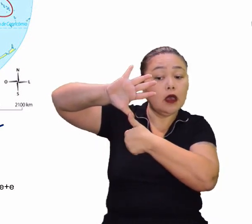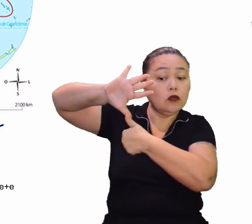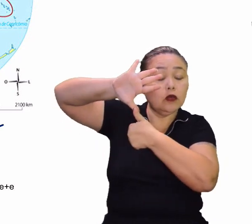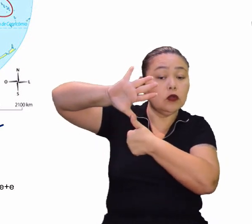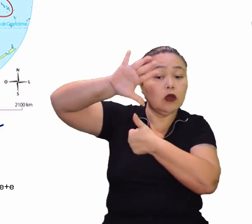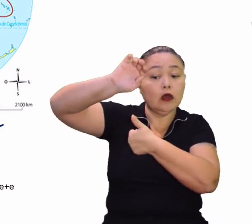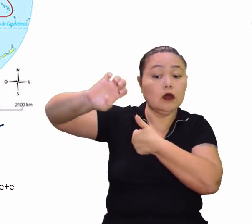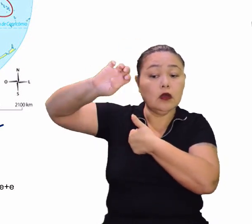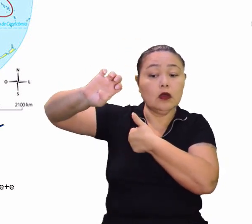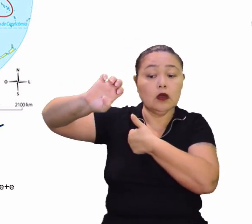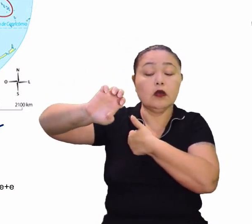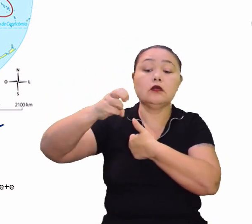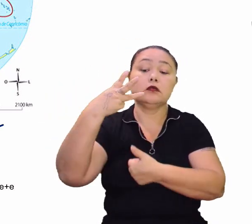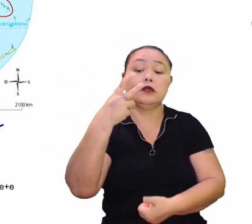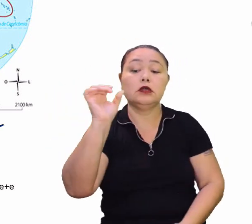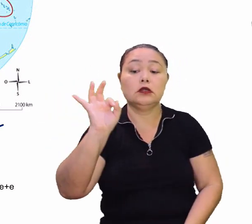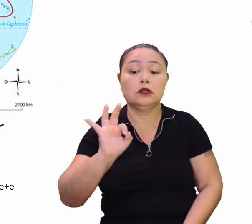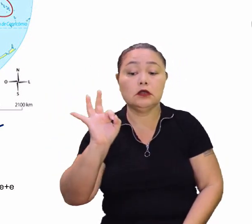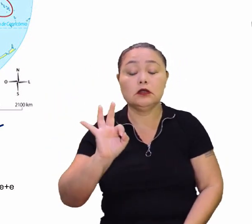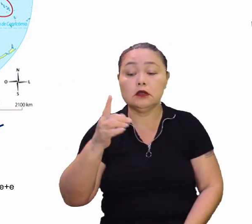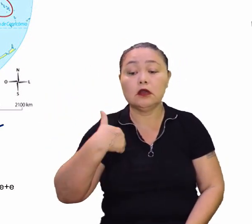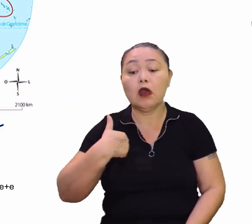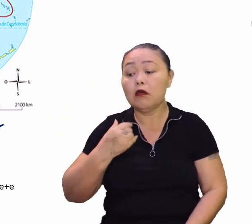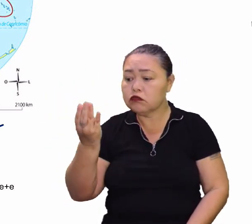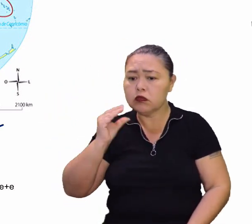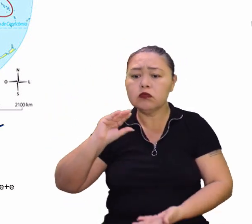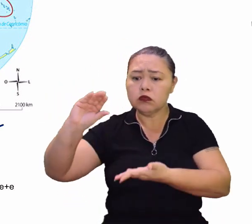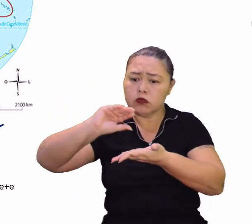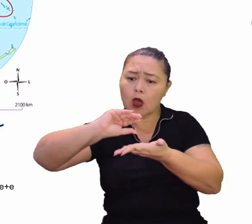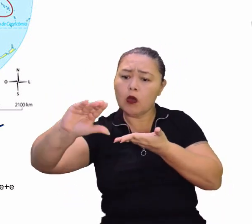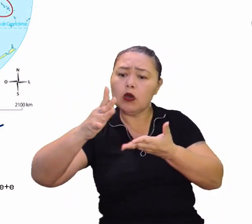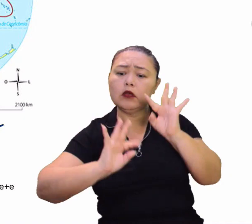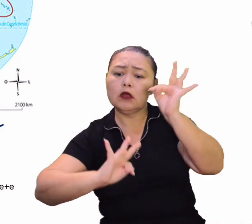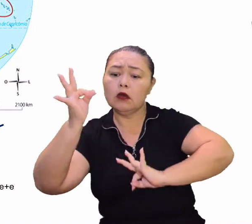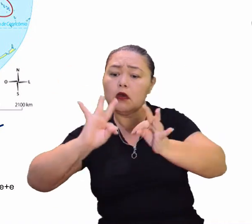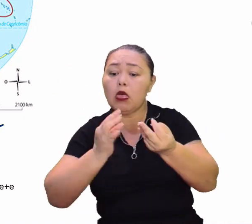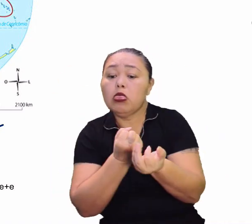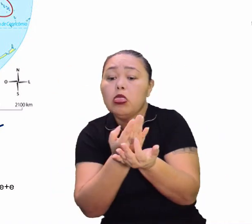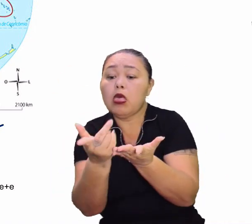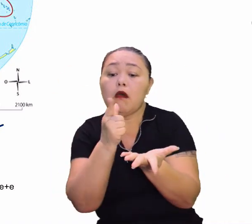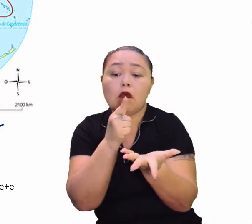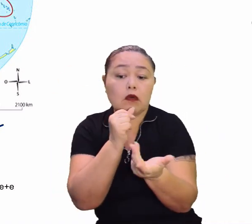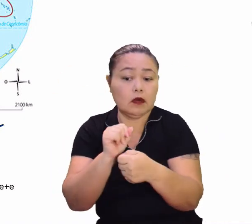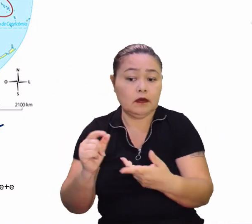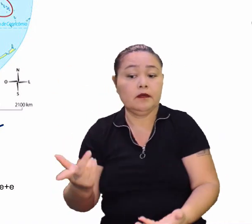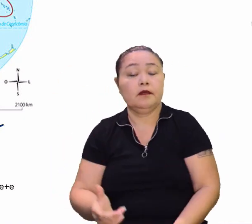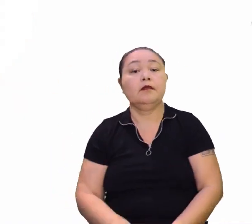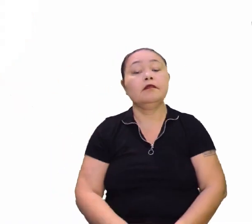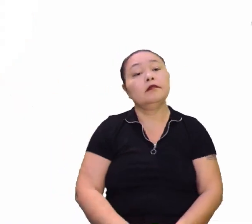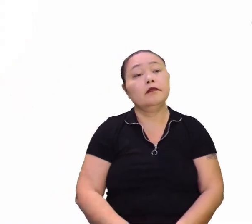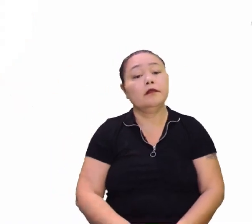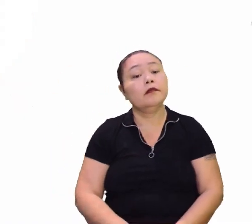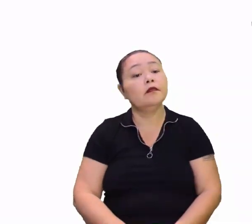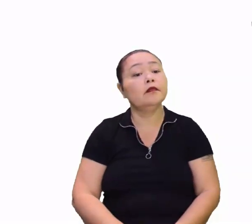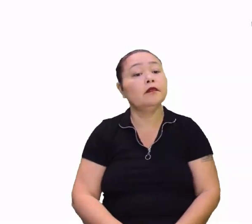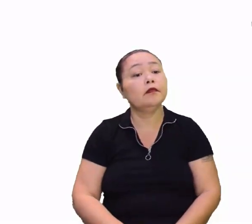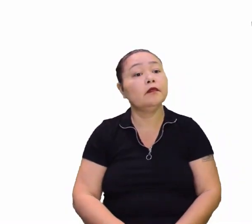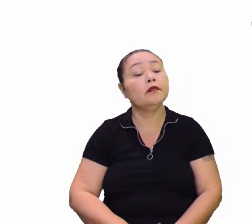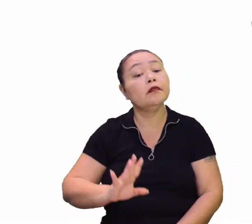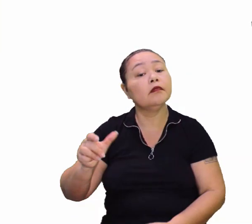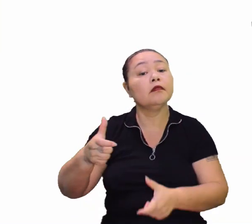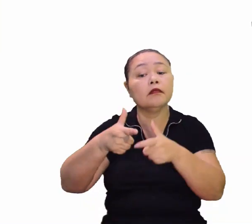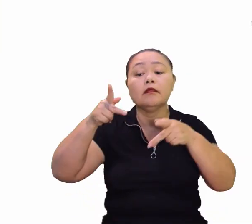% que eles consomem na agricultura. Exatamente. Porque eles investem em tecnologia para não ter esse desperdício. Com certeza. Vamos lá.